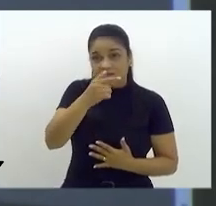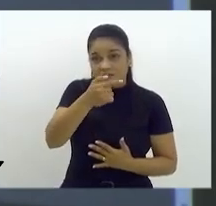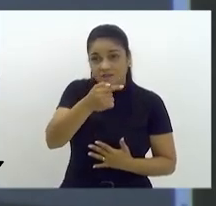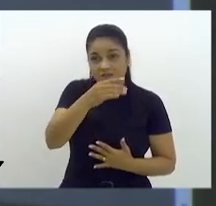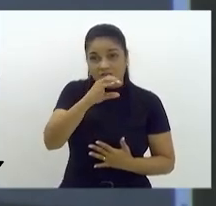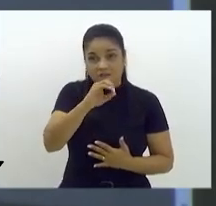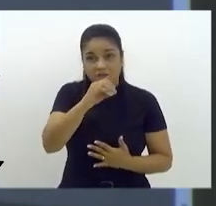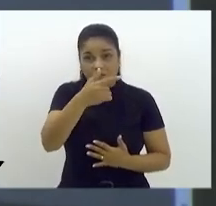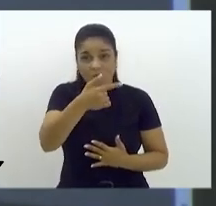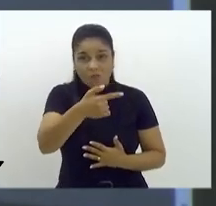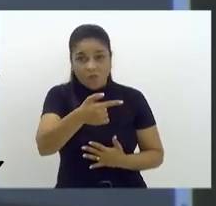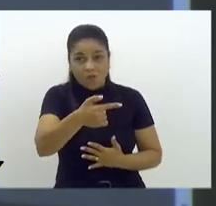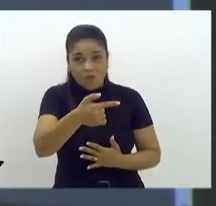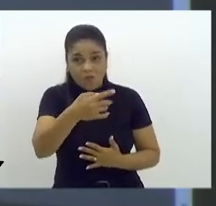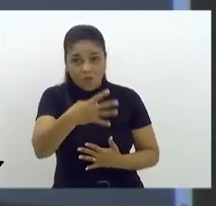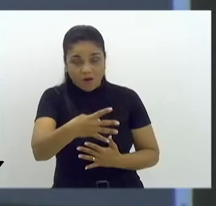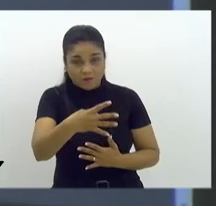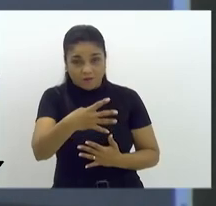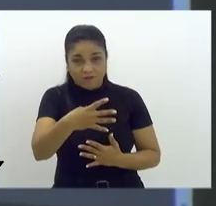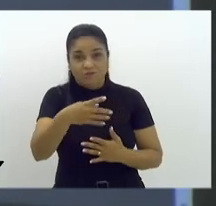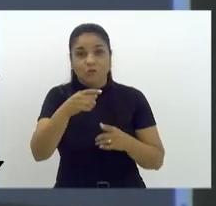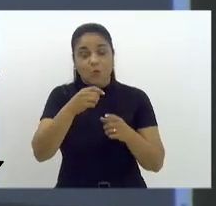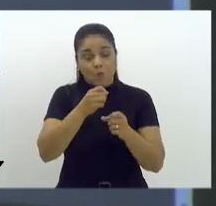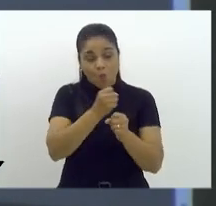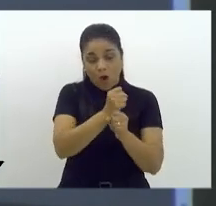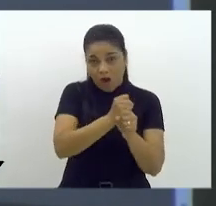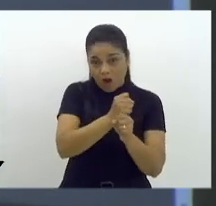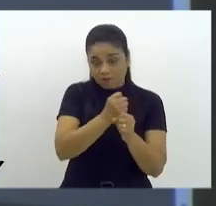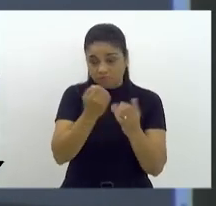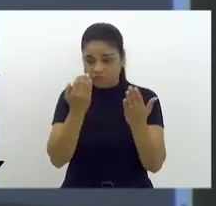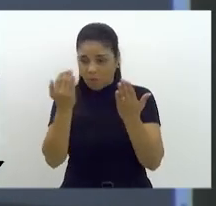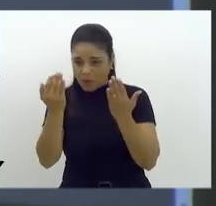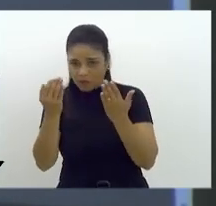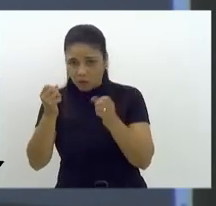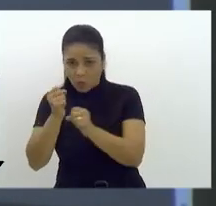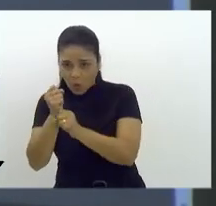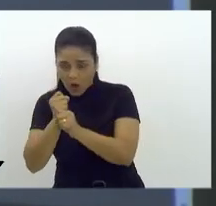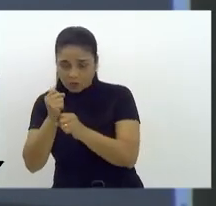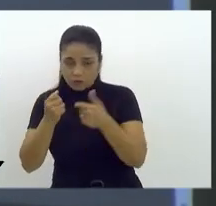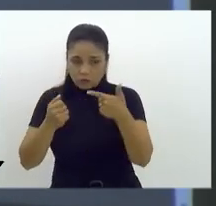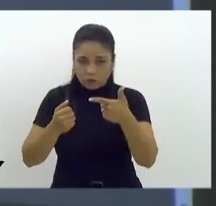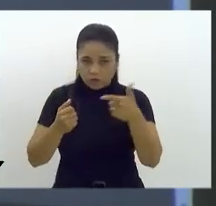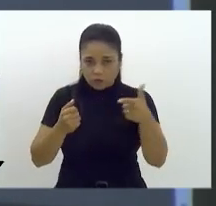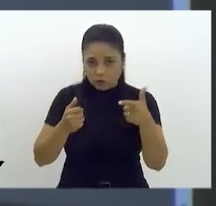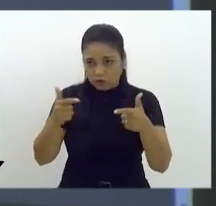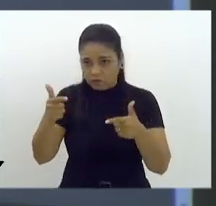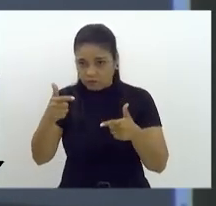entre os dois semestres de um ano e de outro um aumento absoluto de ocorrência